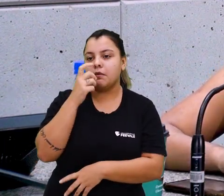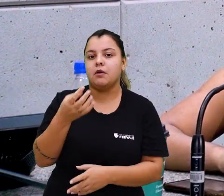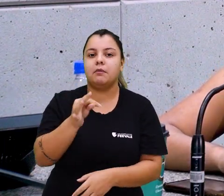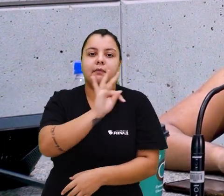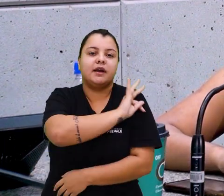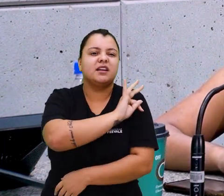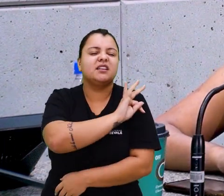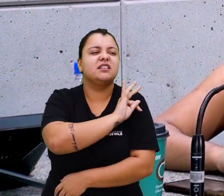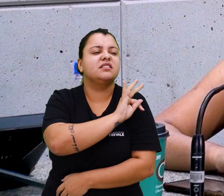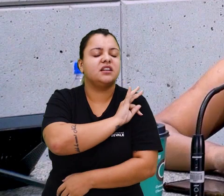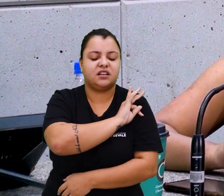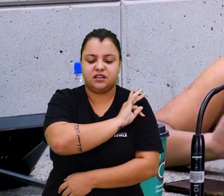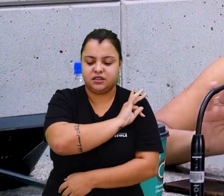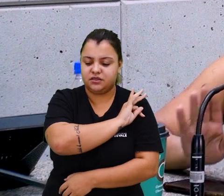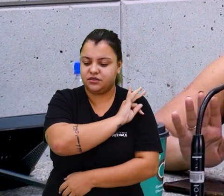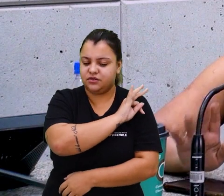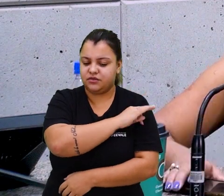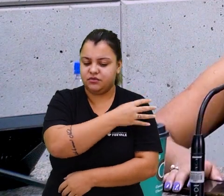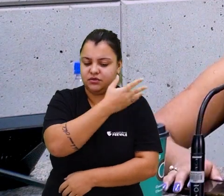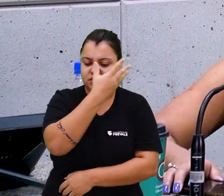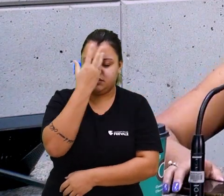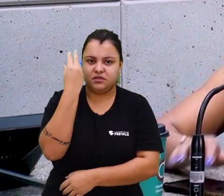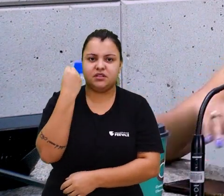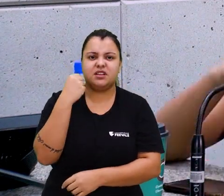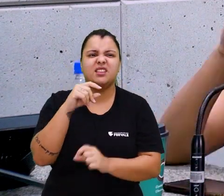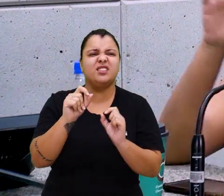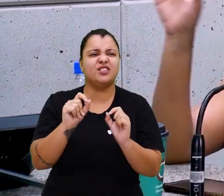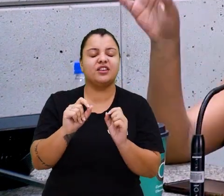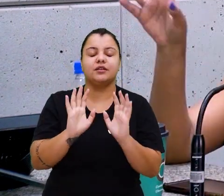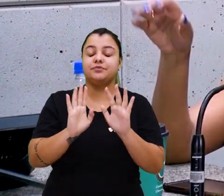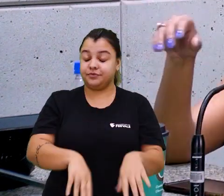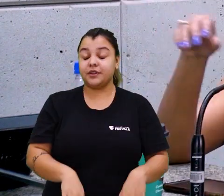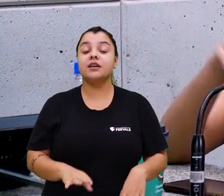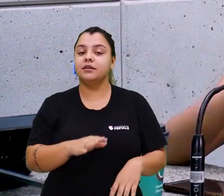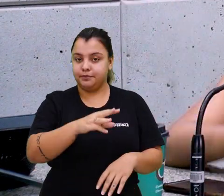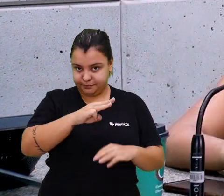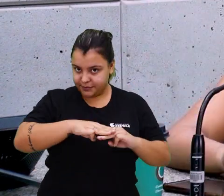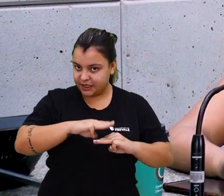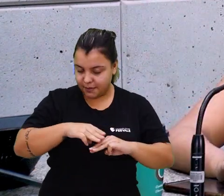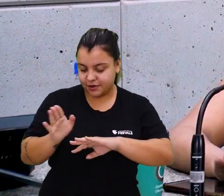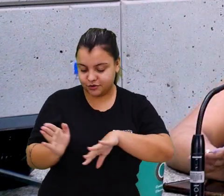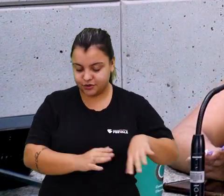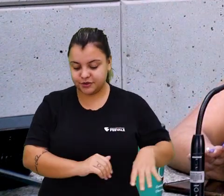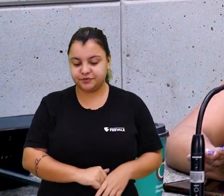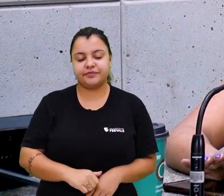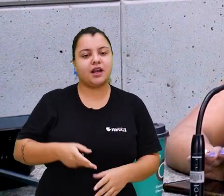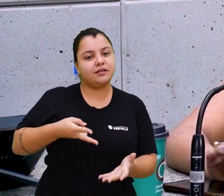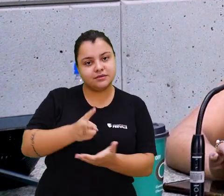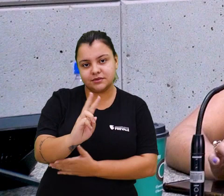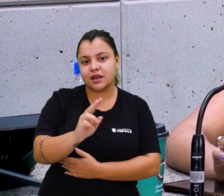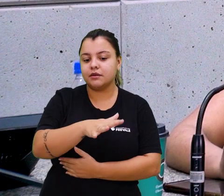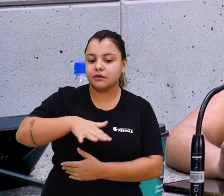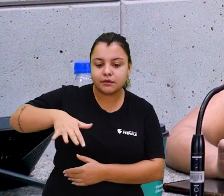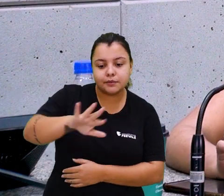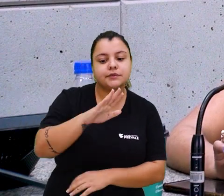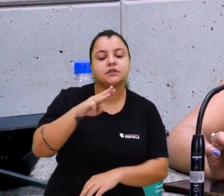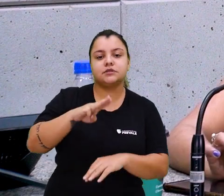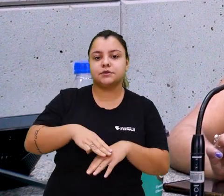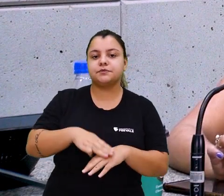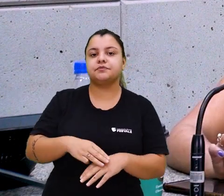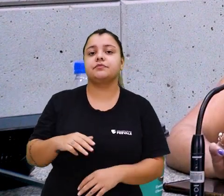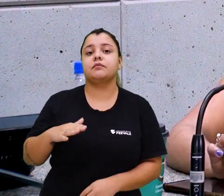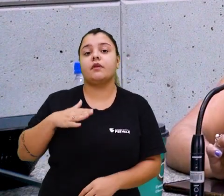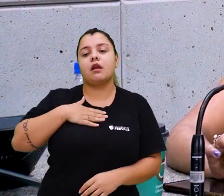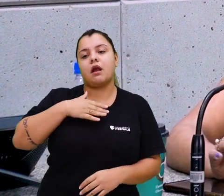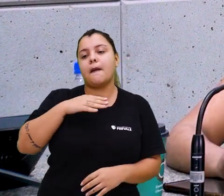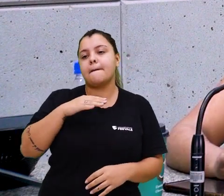tecnólogo agora esqueci mas é na parte matemática sempre foi da área exatas assim e a minha